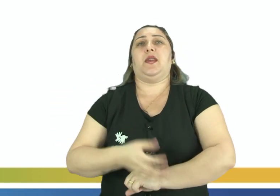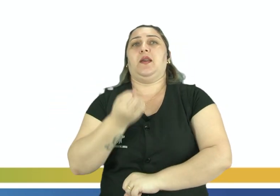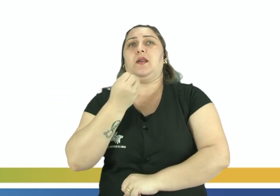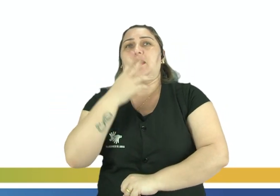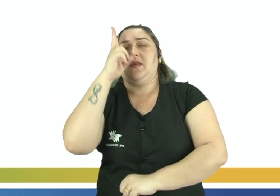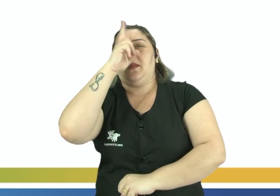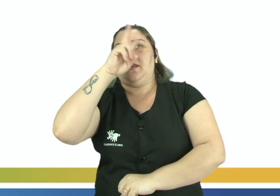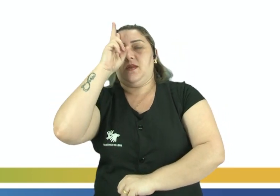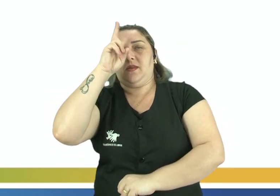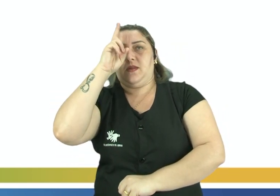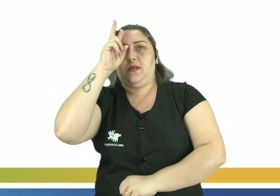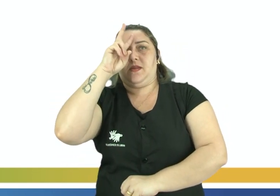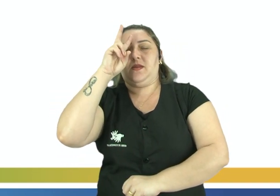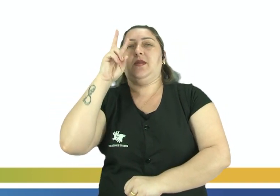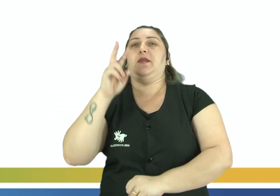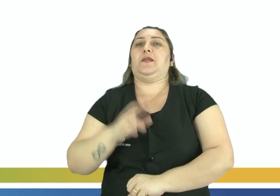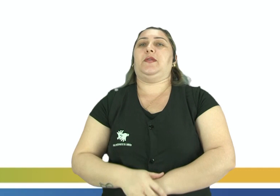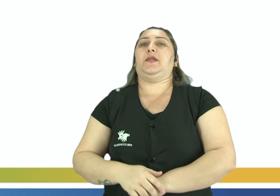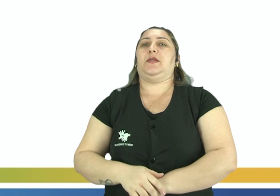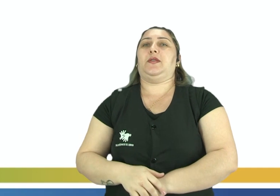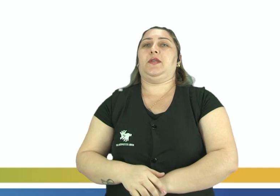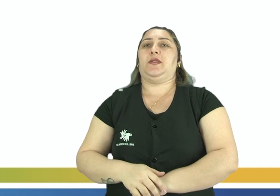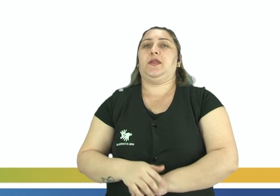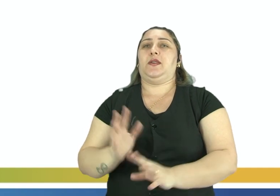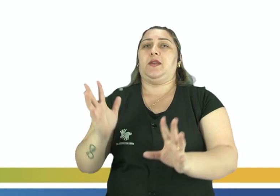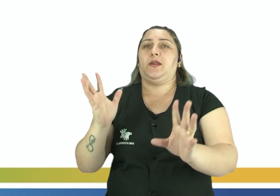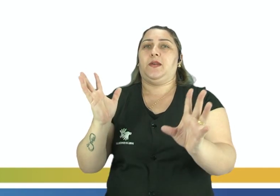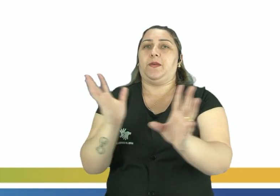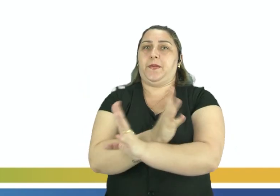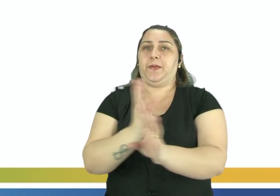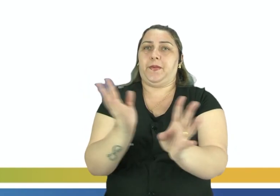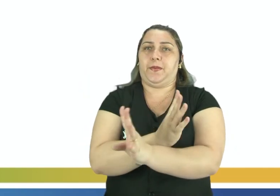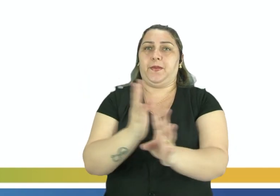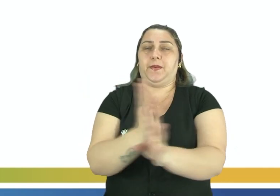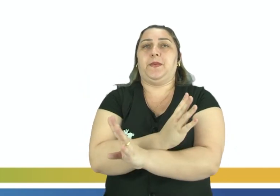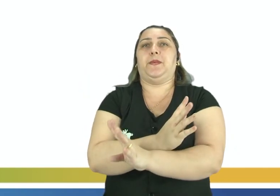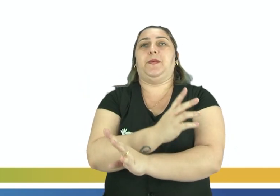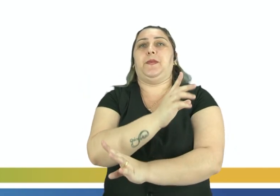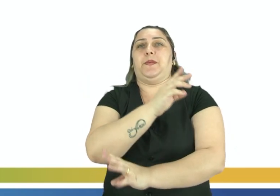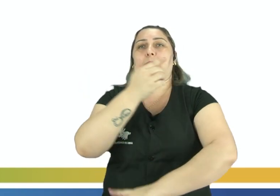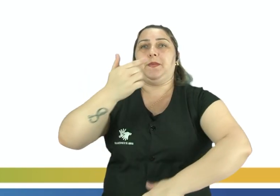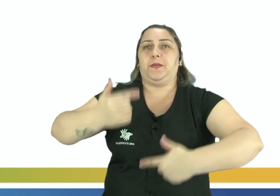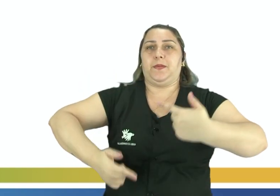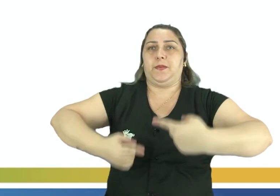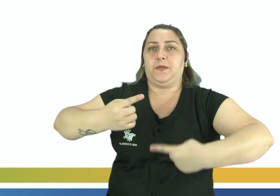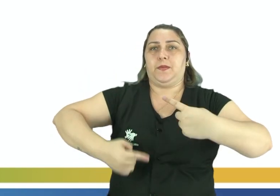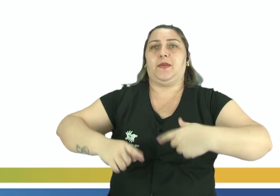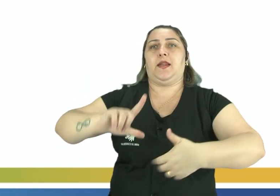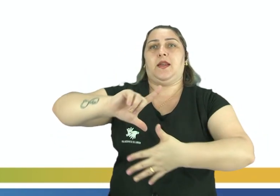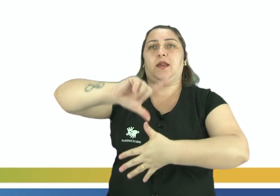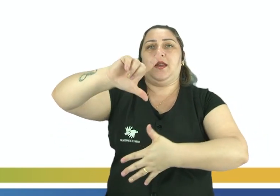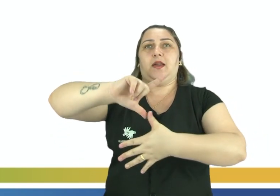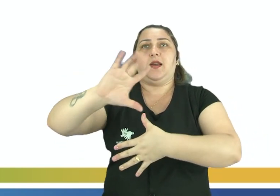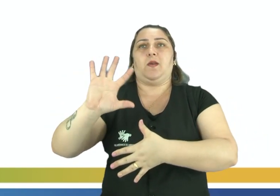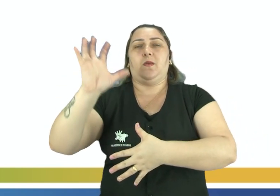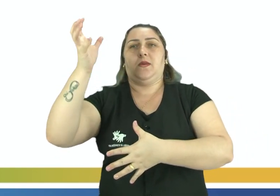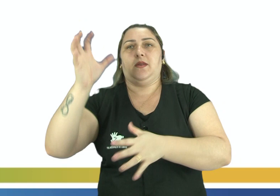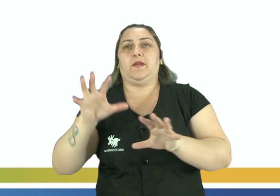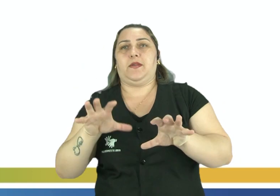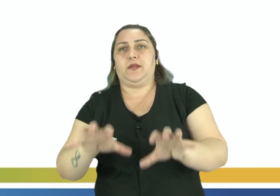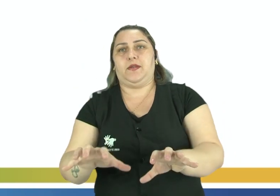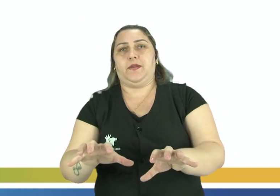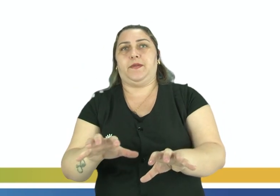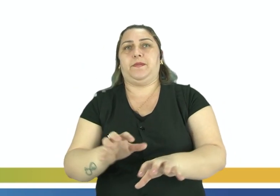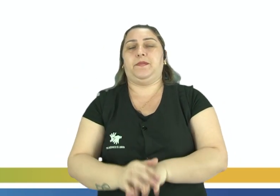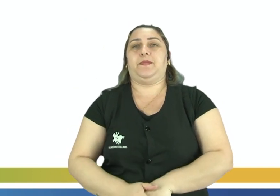dos casos de intervenção política americana na América Latina, ela aconteceu dessa maneira.